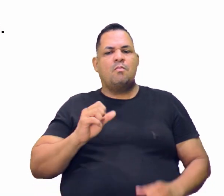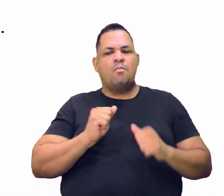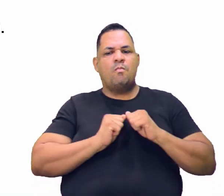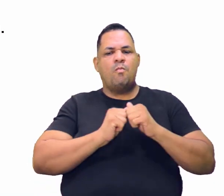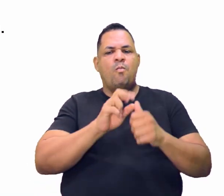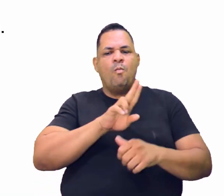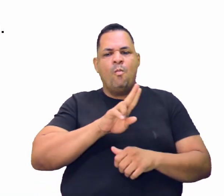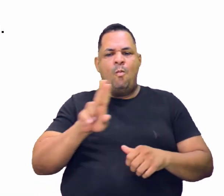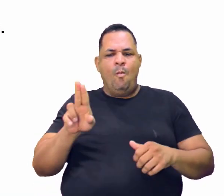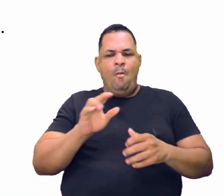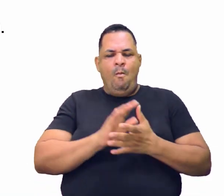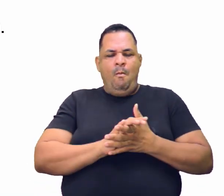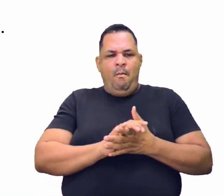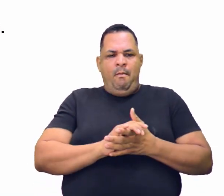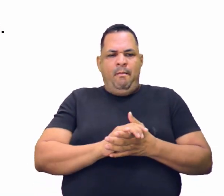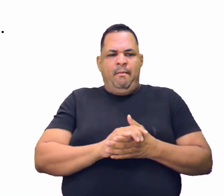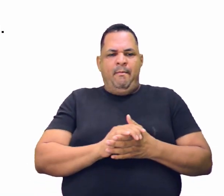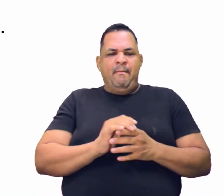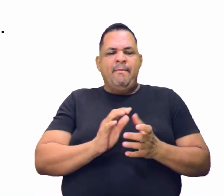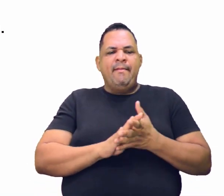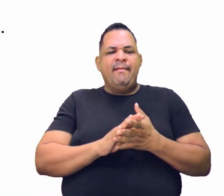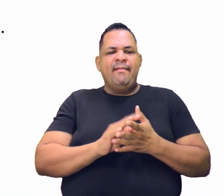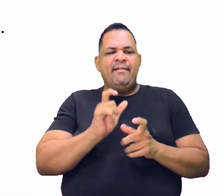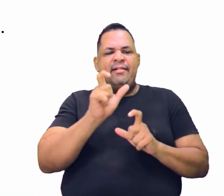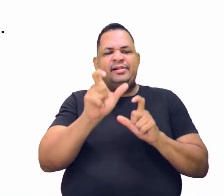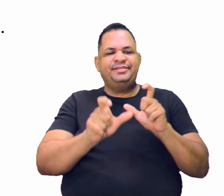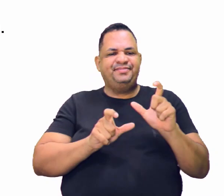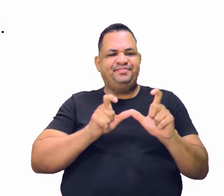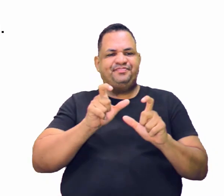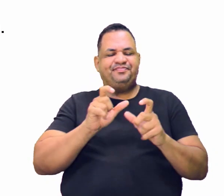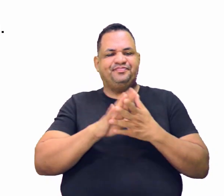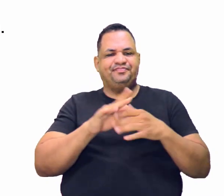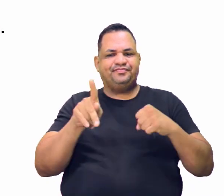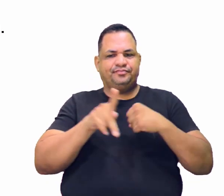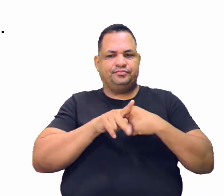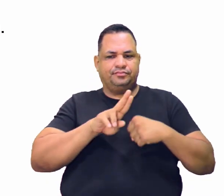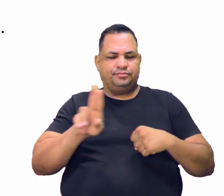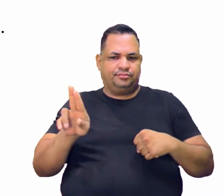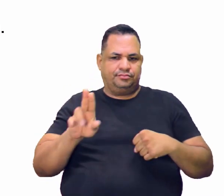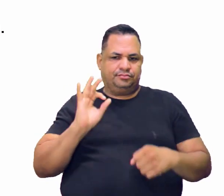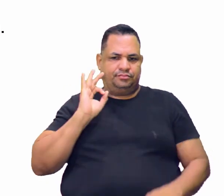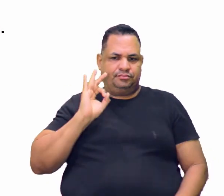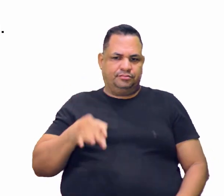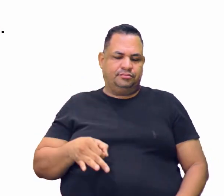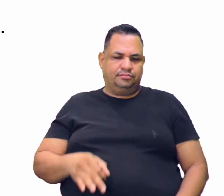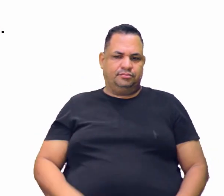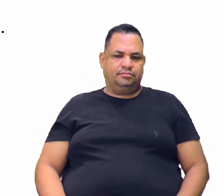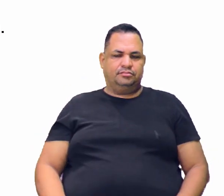acompanhar nome, o que ele é? Pronome. Certinho?